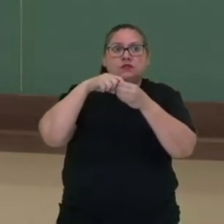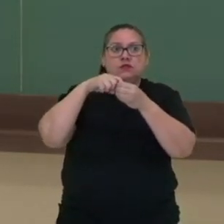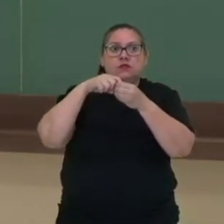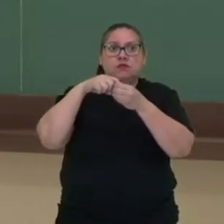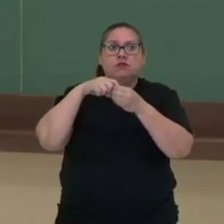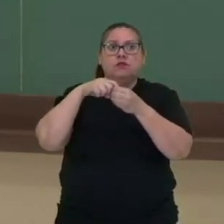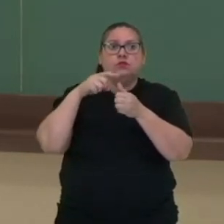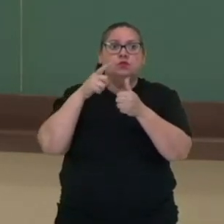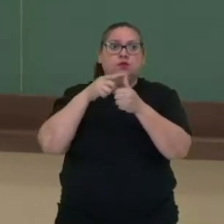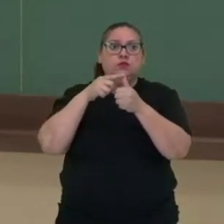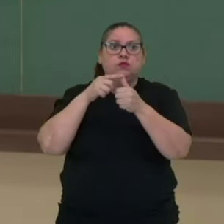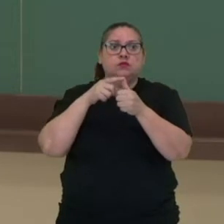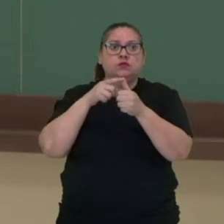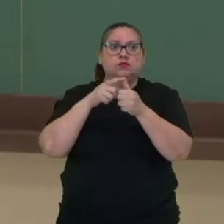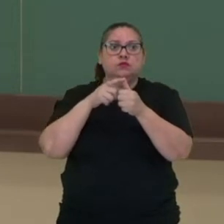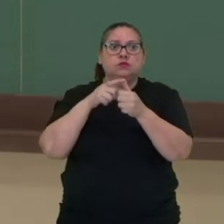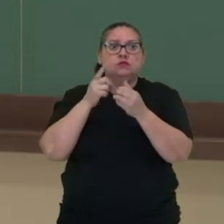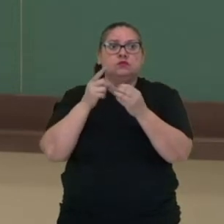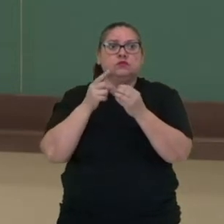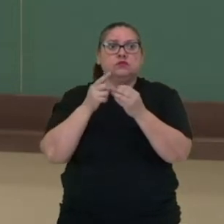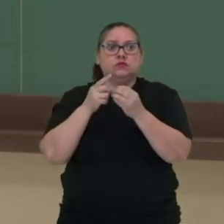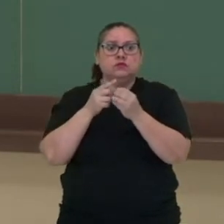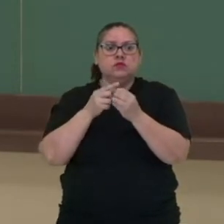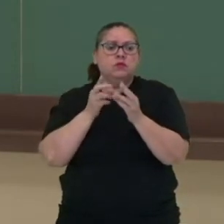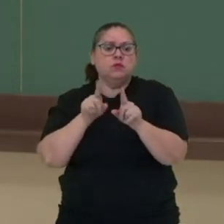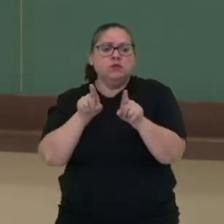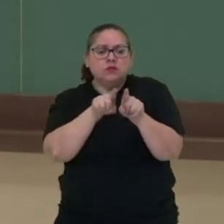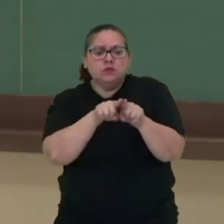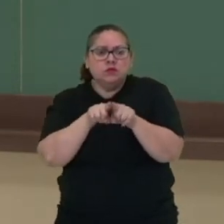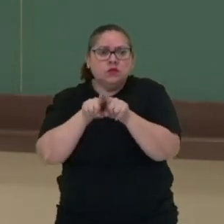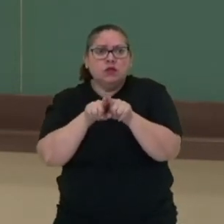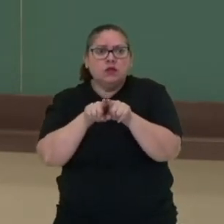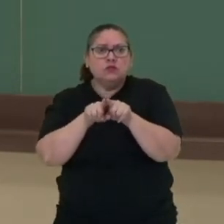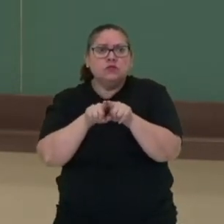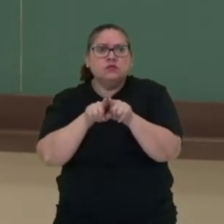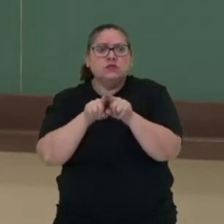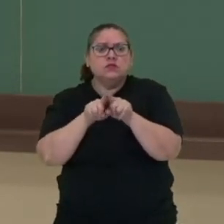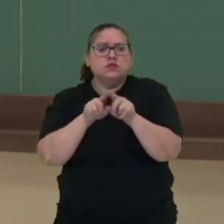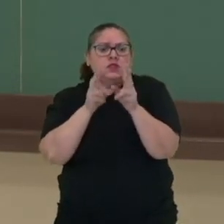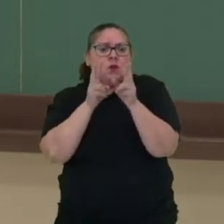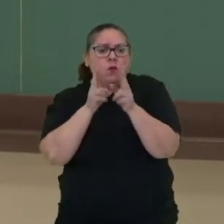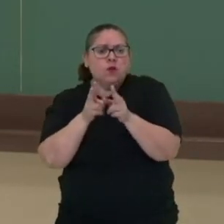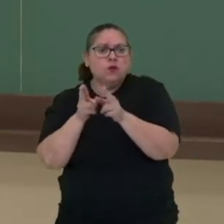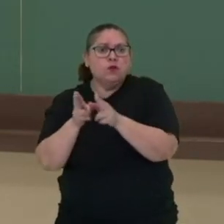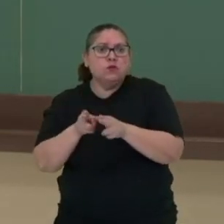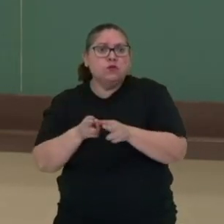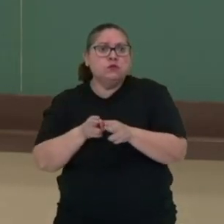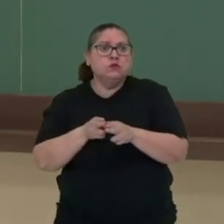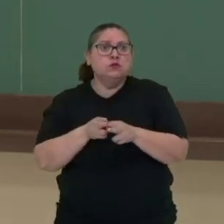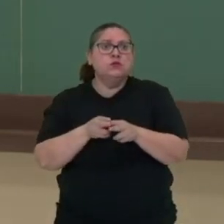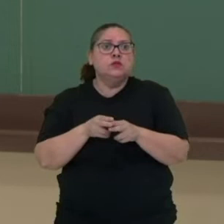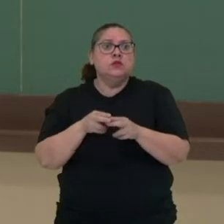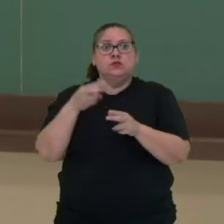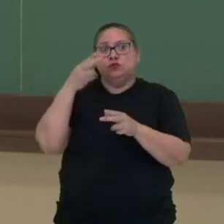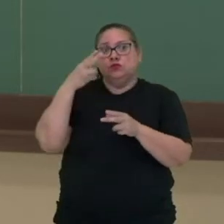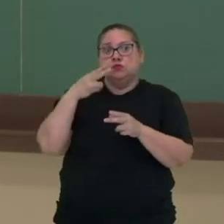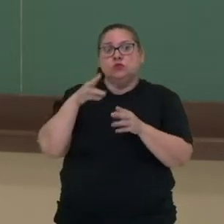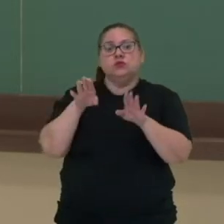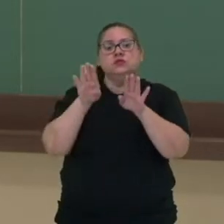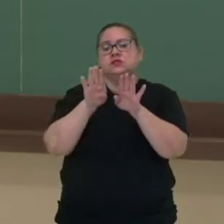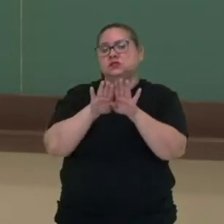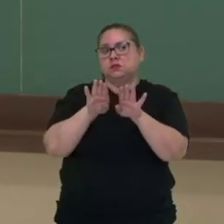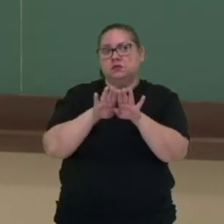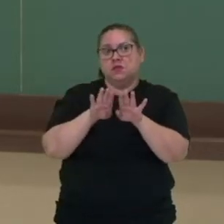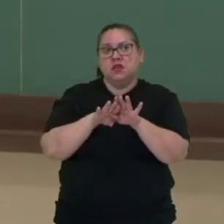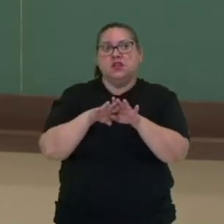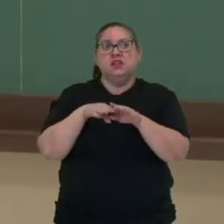reino Monera são indivíduos semelhantes entre eles, com características semelhantes. O reino protista, o